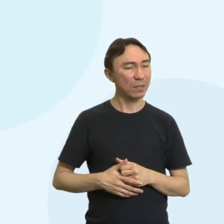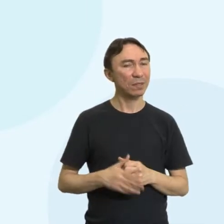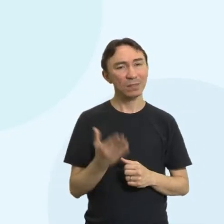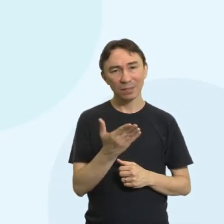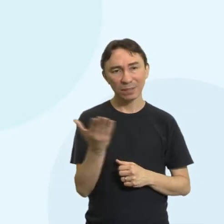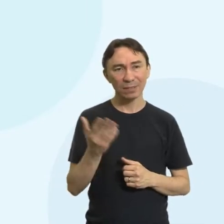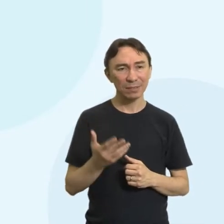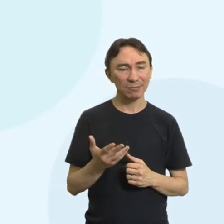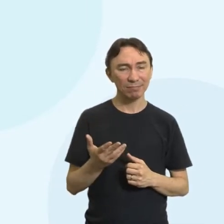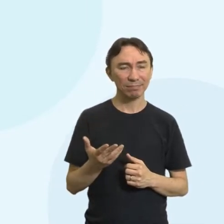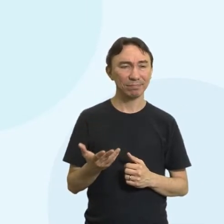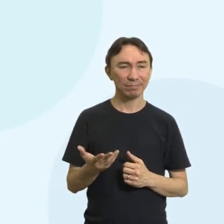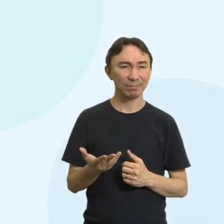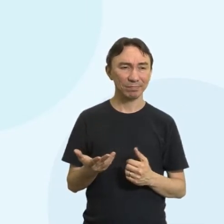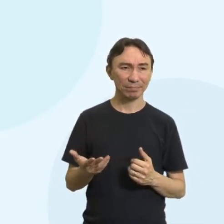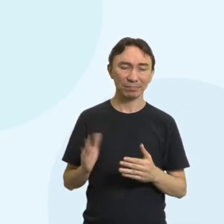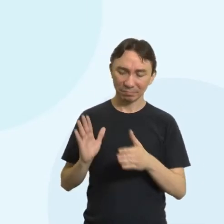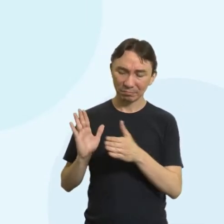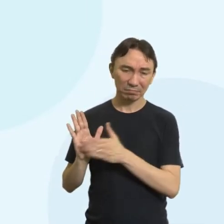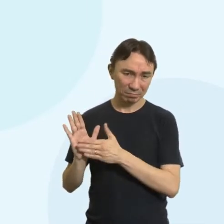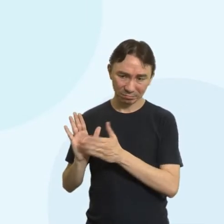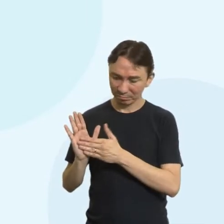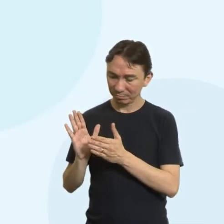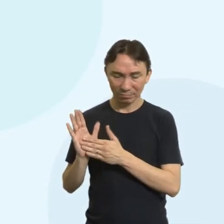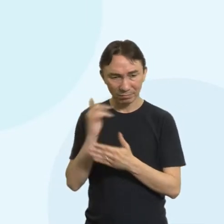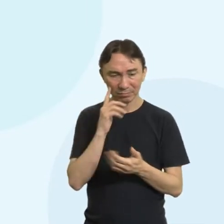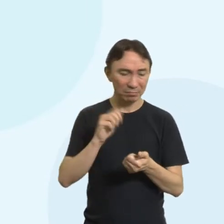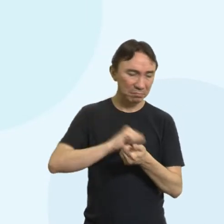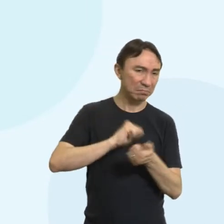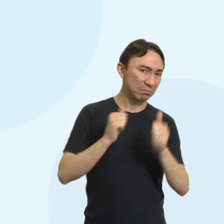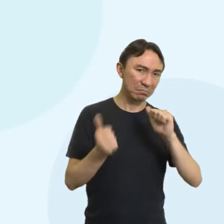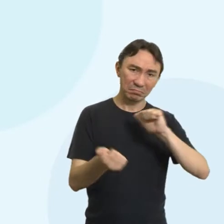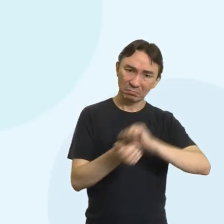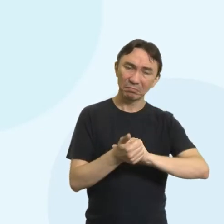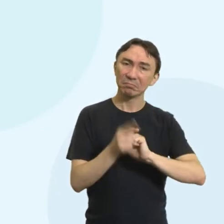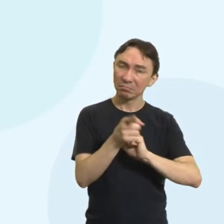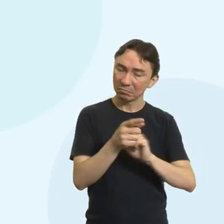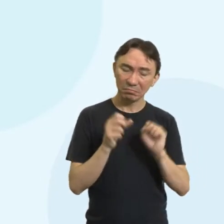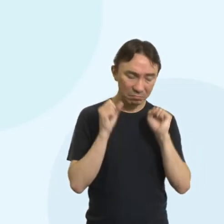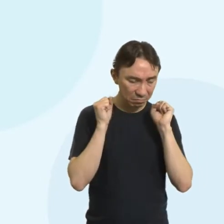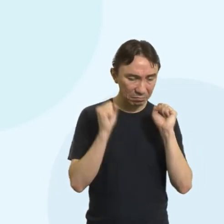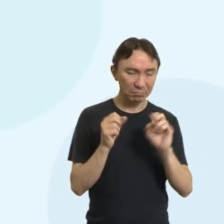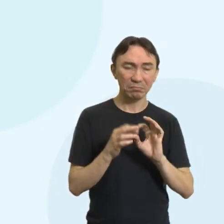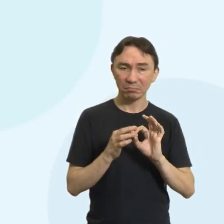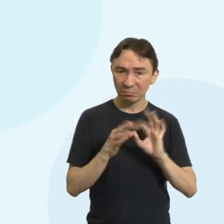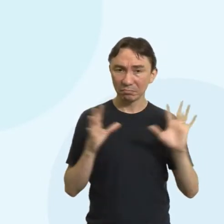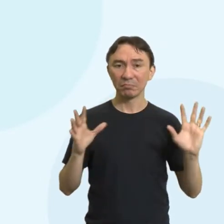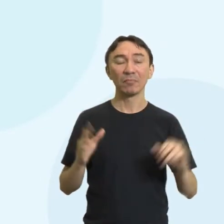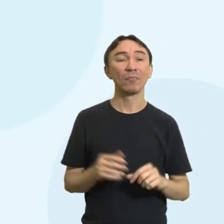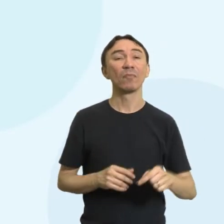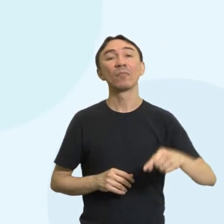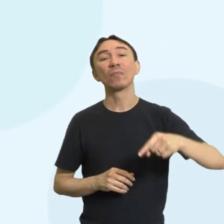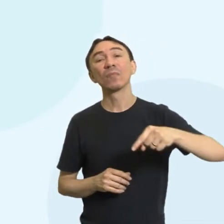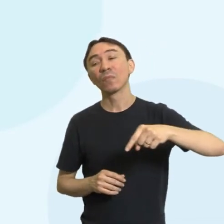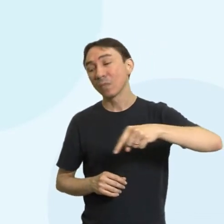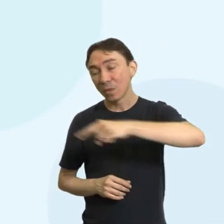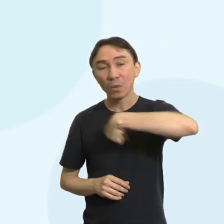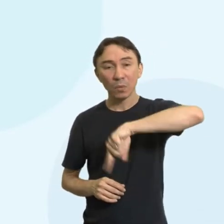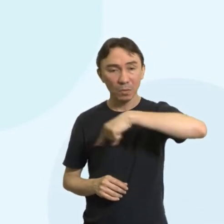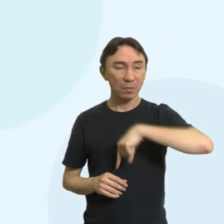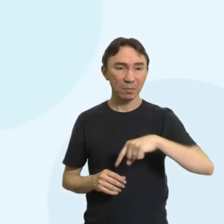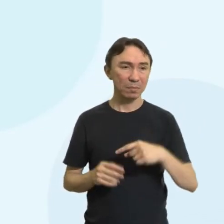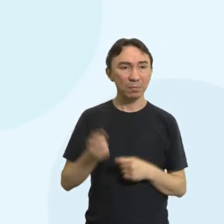destas propostas, tá? A gente só pensou a partir desses